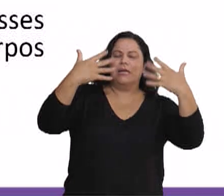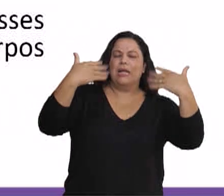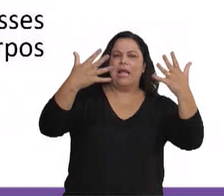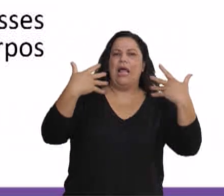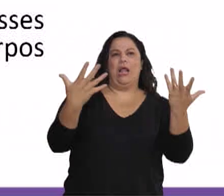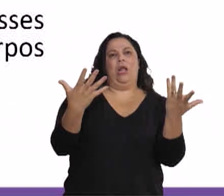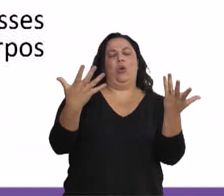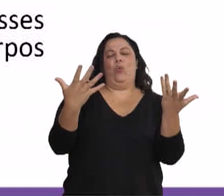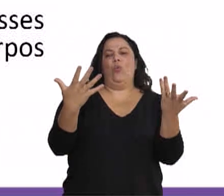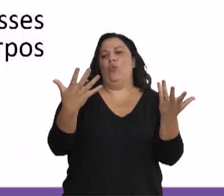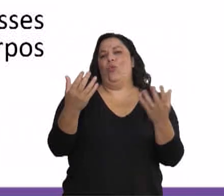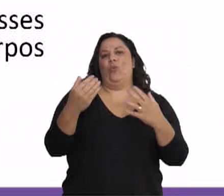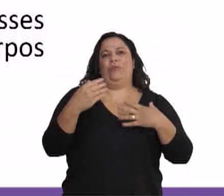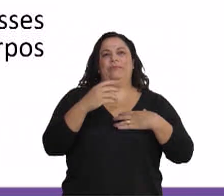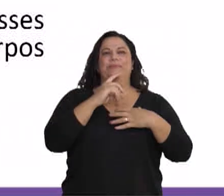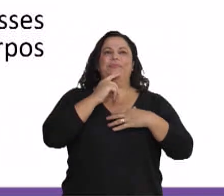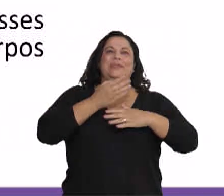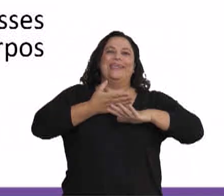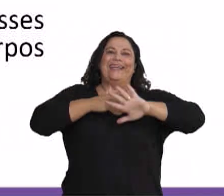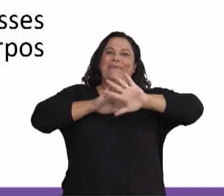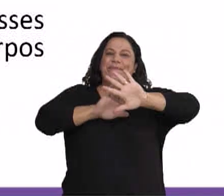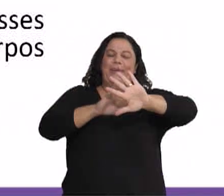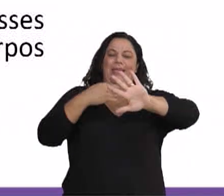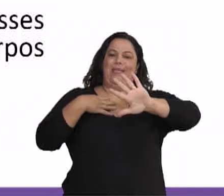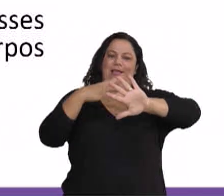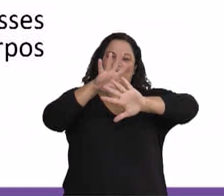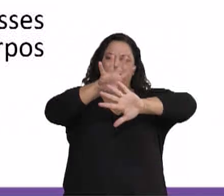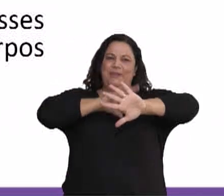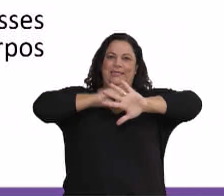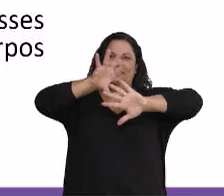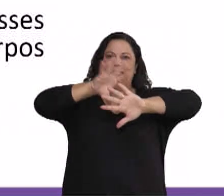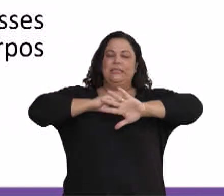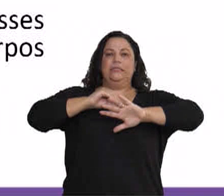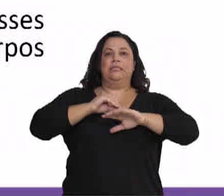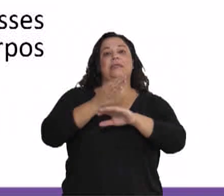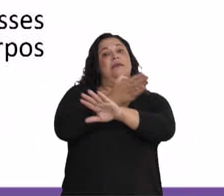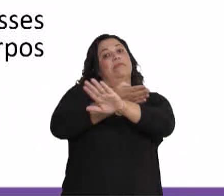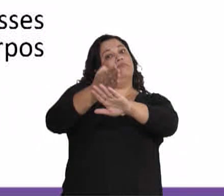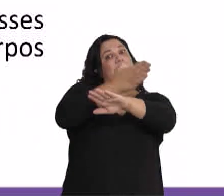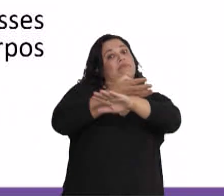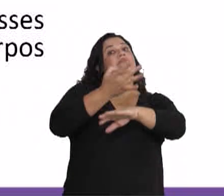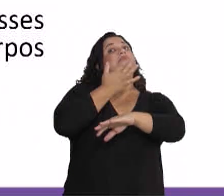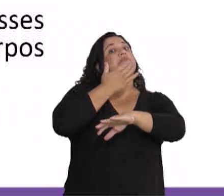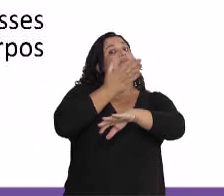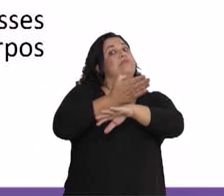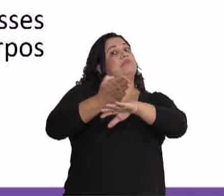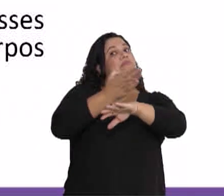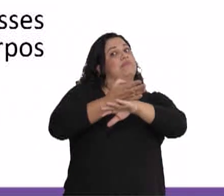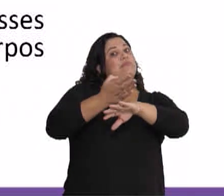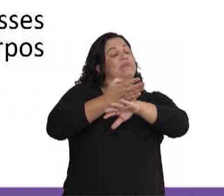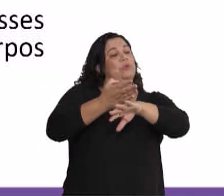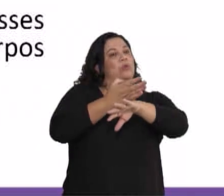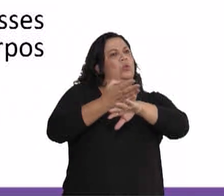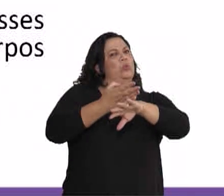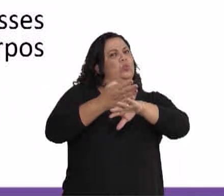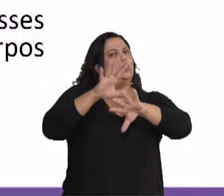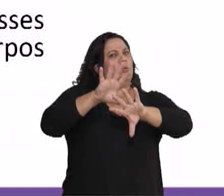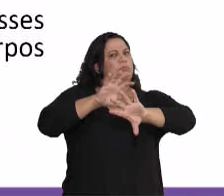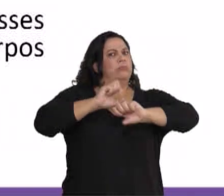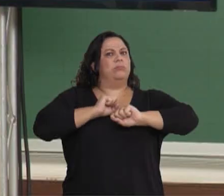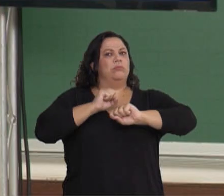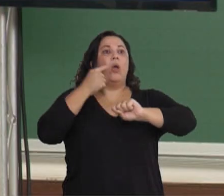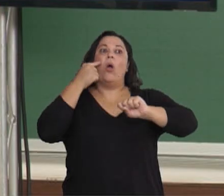toda a luz, evitando que ela pareça ainda mais às pessoas. Bom, então vamos por adendo aqui. Então